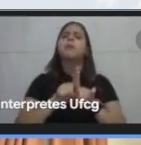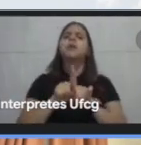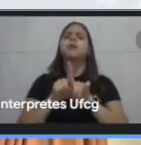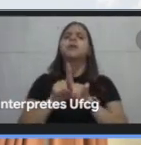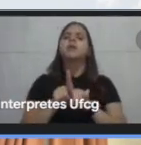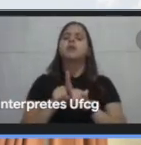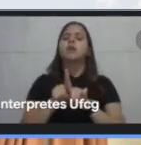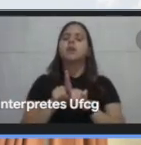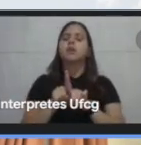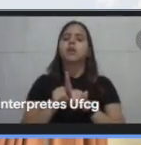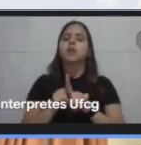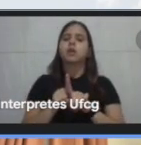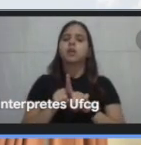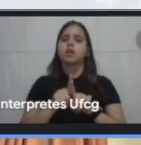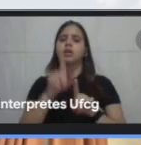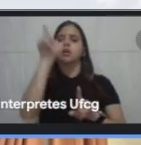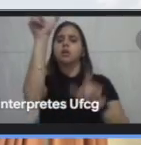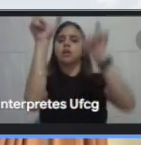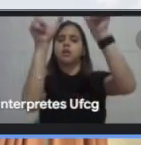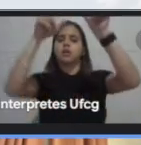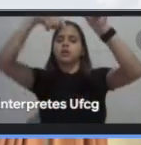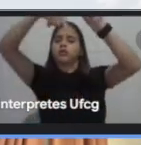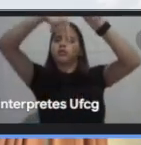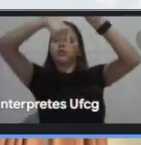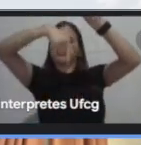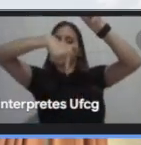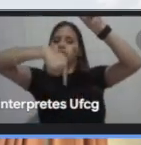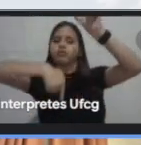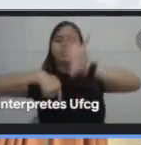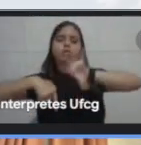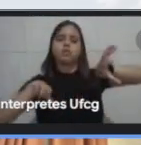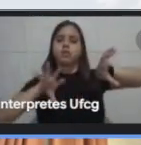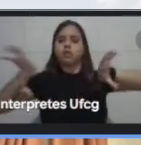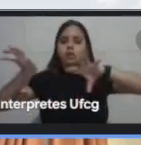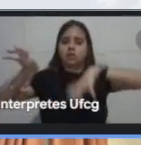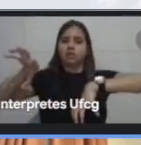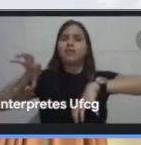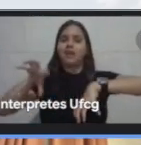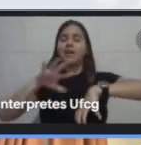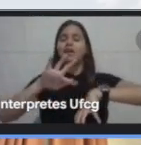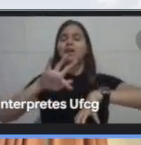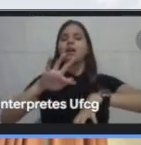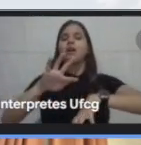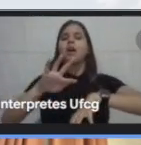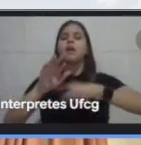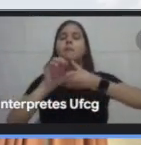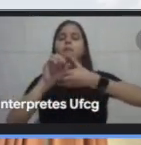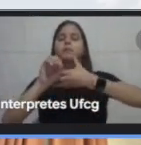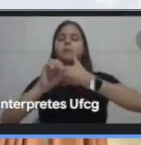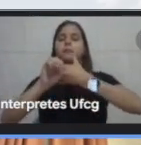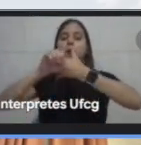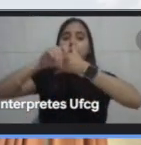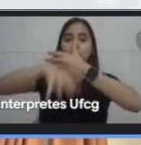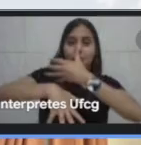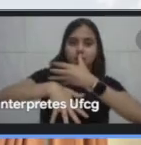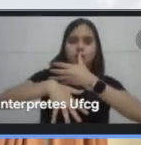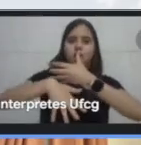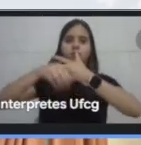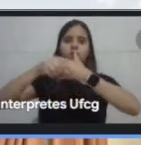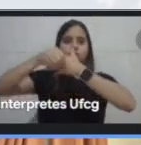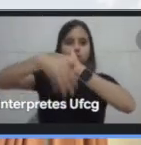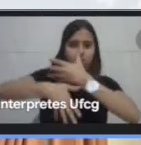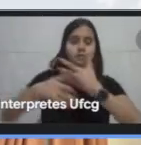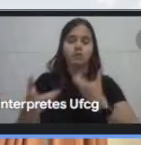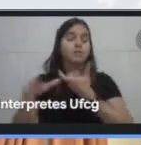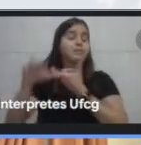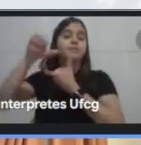entenderem como é que essas simulações elas ocorrem. Basicamente, a gente tem aqui um mapa de uso e cobertura da Terra, nesse caso para 2000,